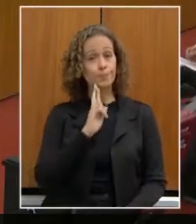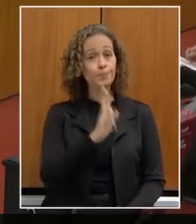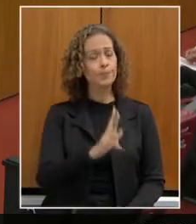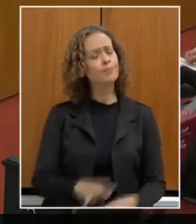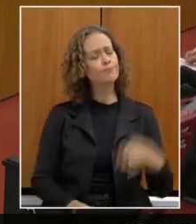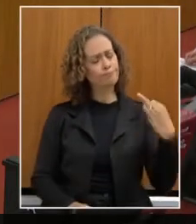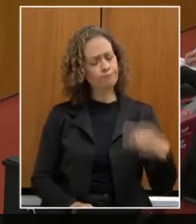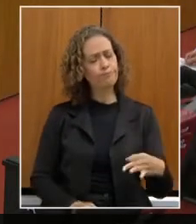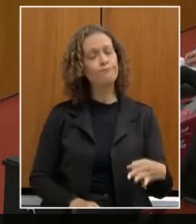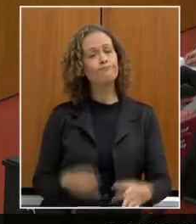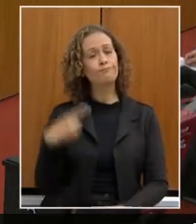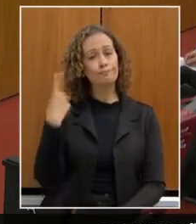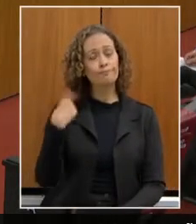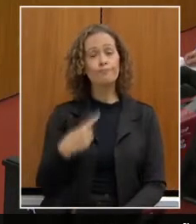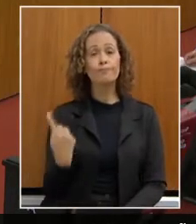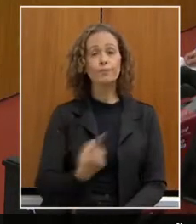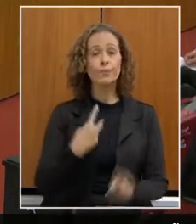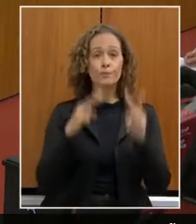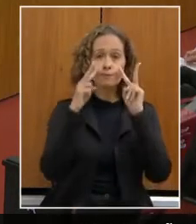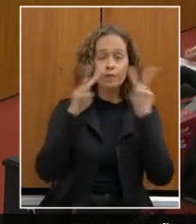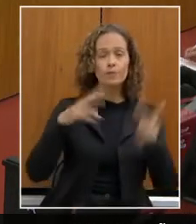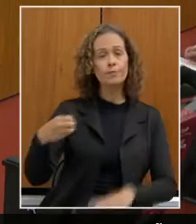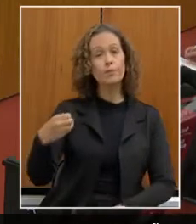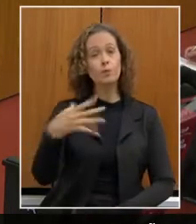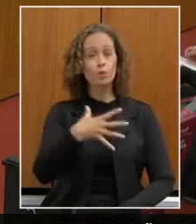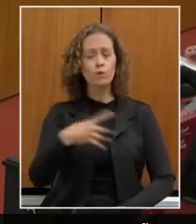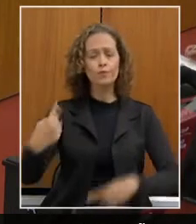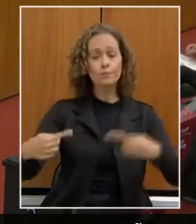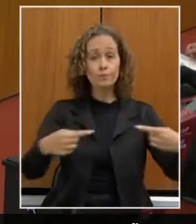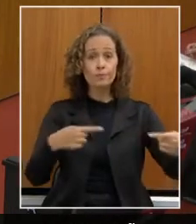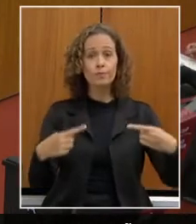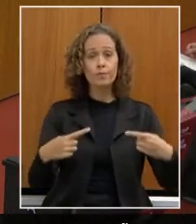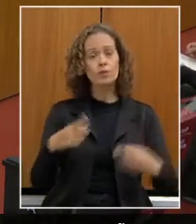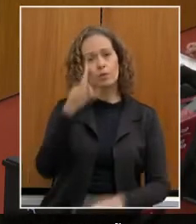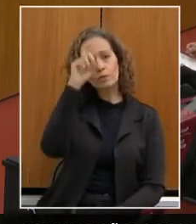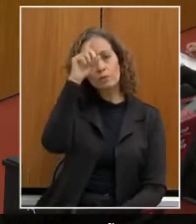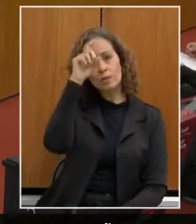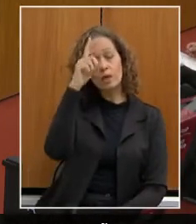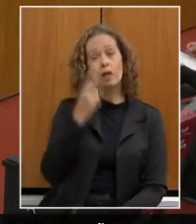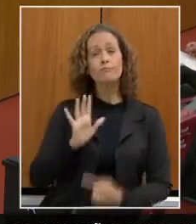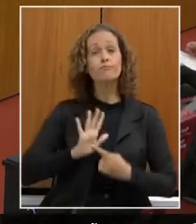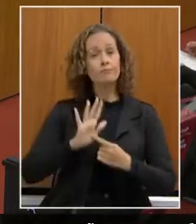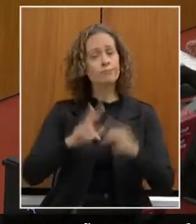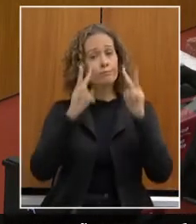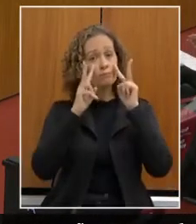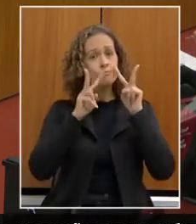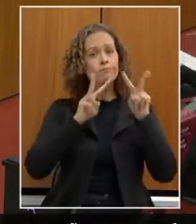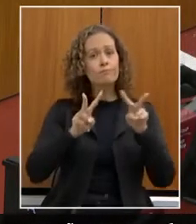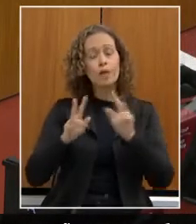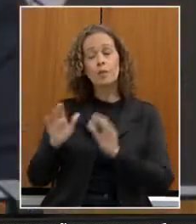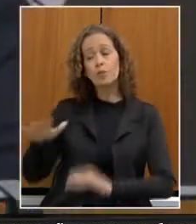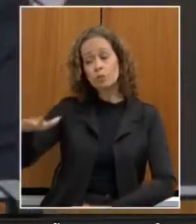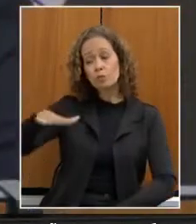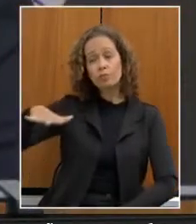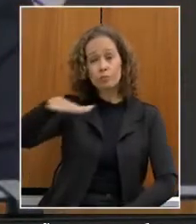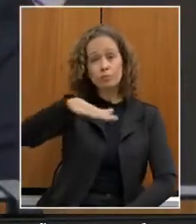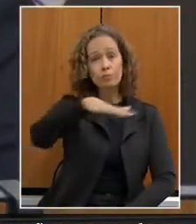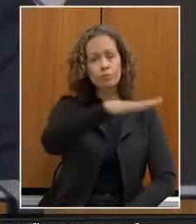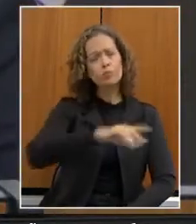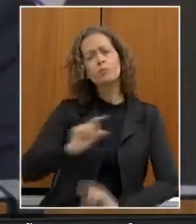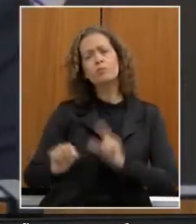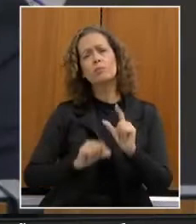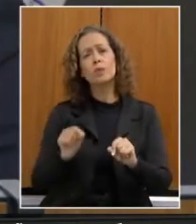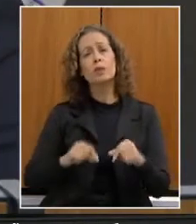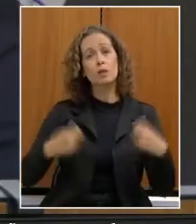deputado, que a nossa visão e a nova política hospitalar mostra que a nossa visão é por região. quem mais precisa receber a mais,